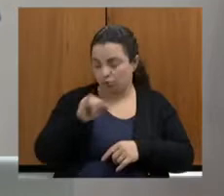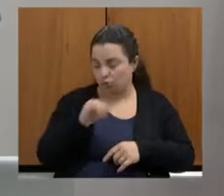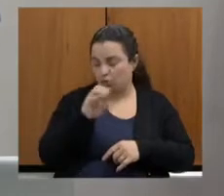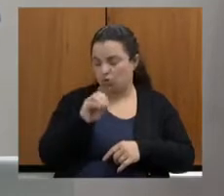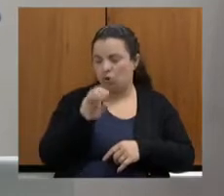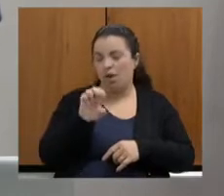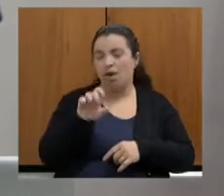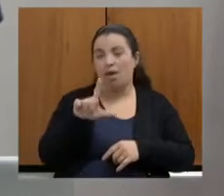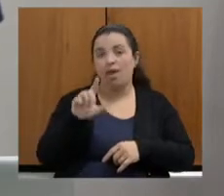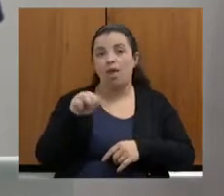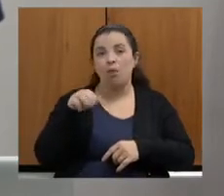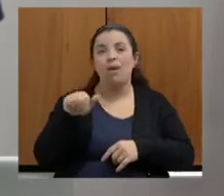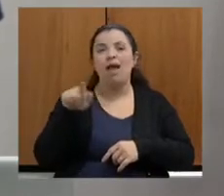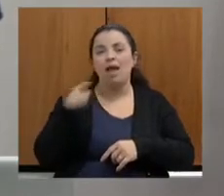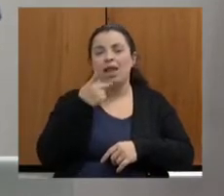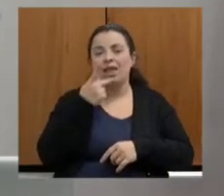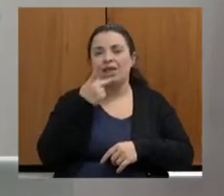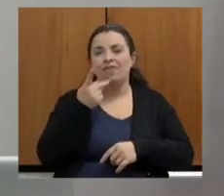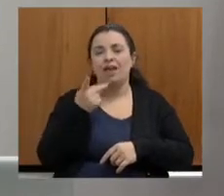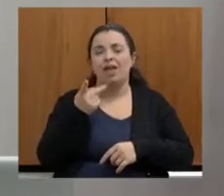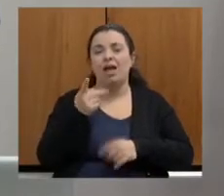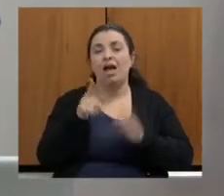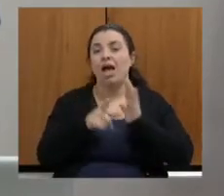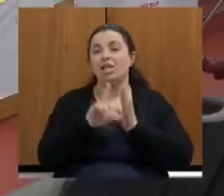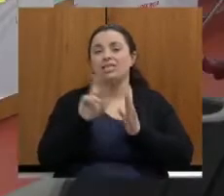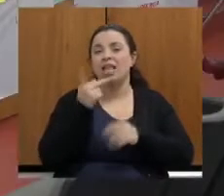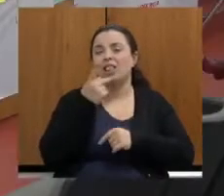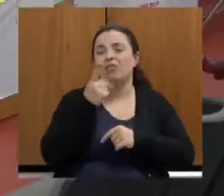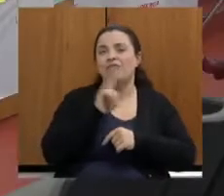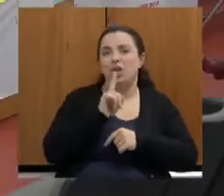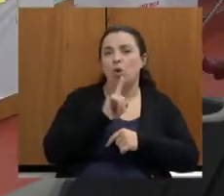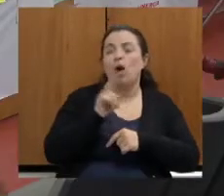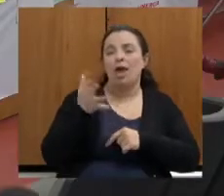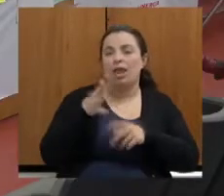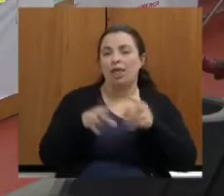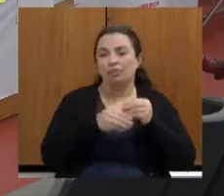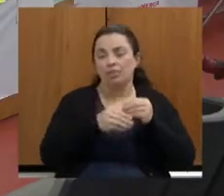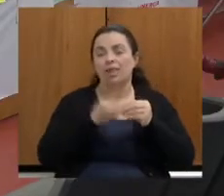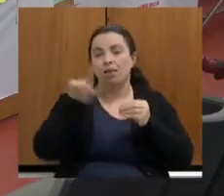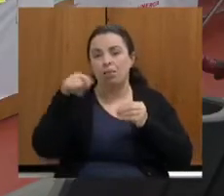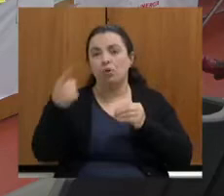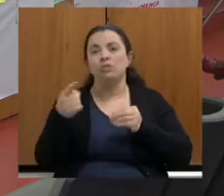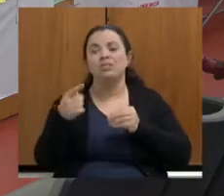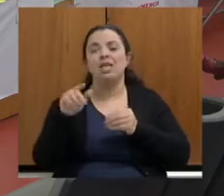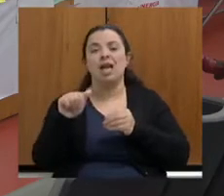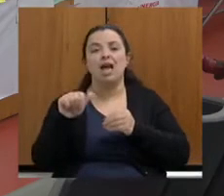quer trazer uma questão que ela não havia dito na fase inicial dela na sequência eu te passo a palavra Lana